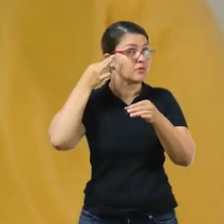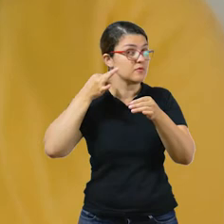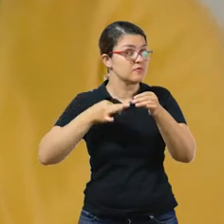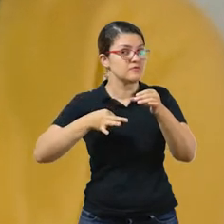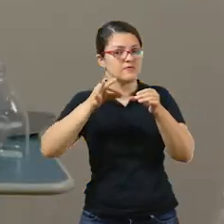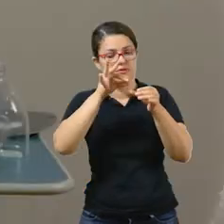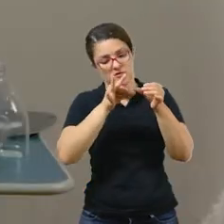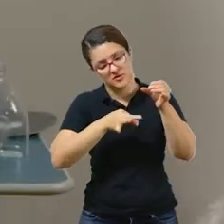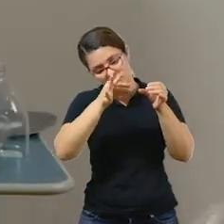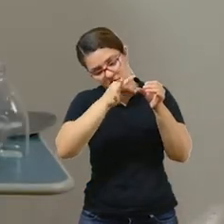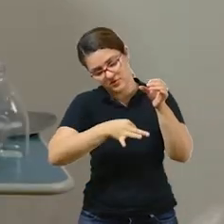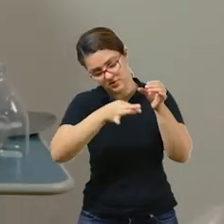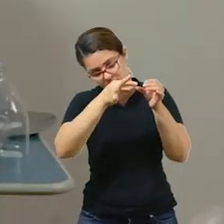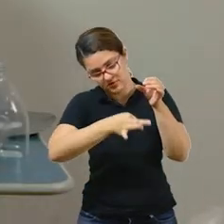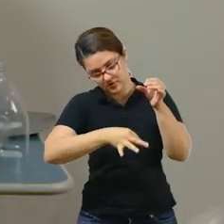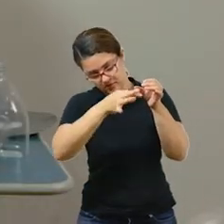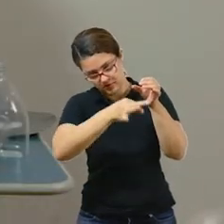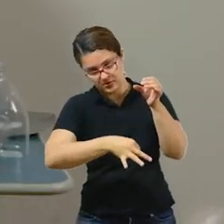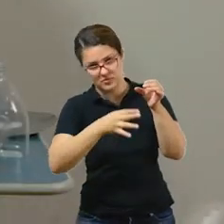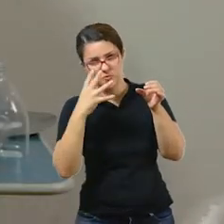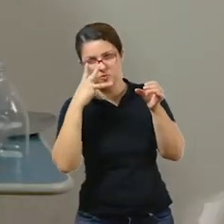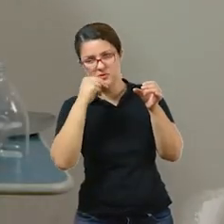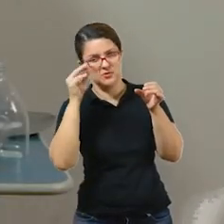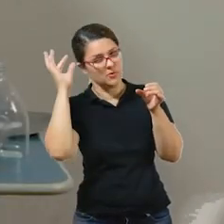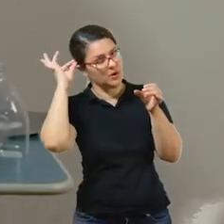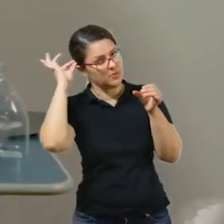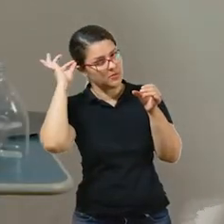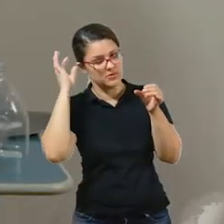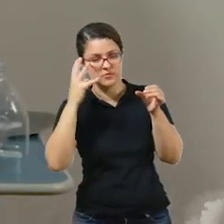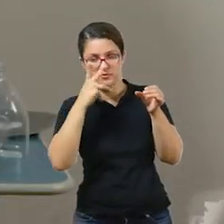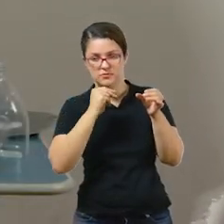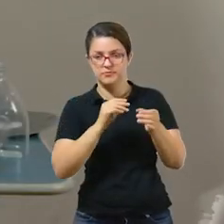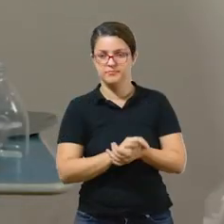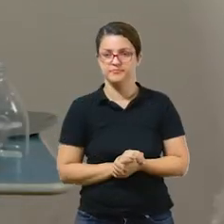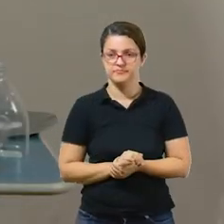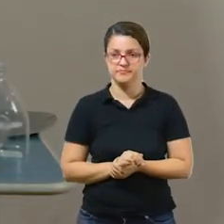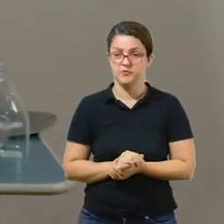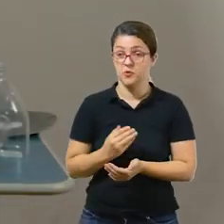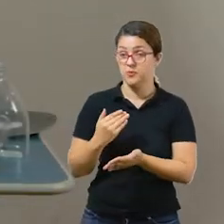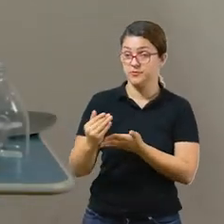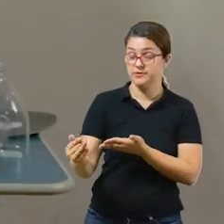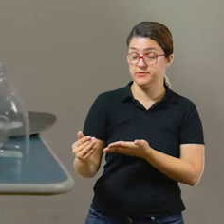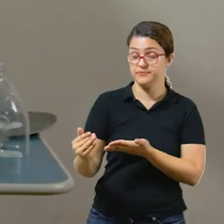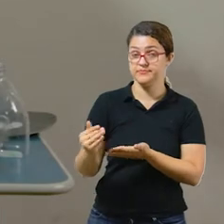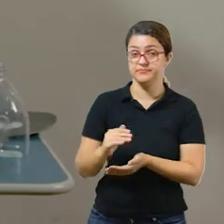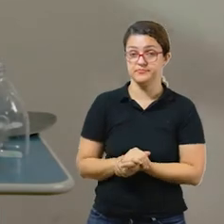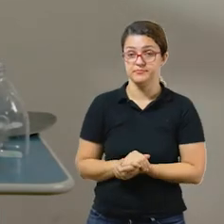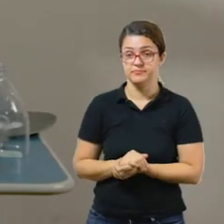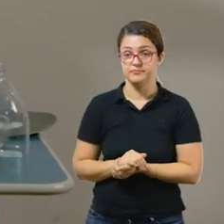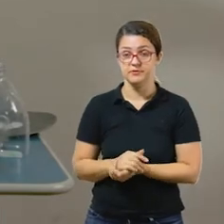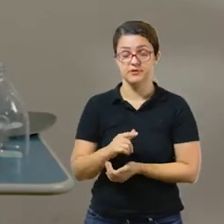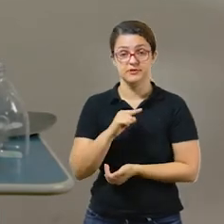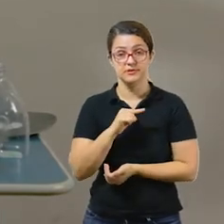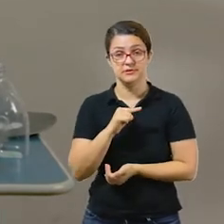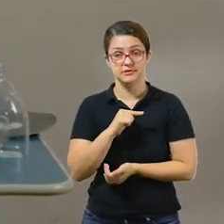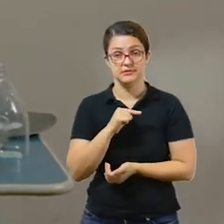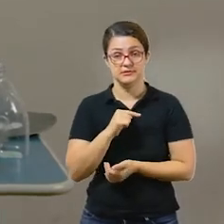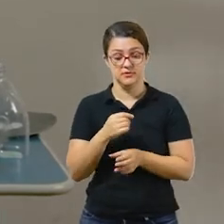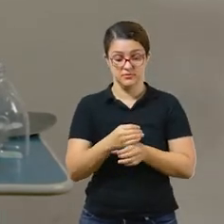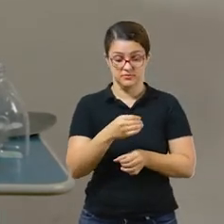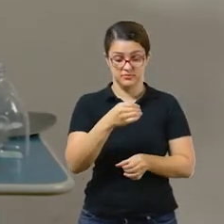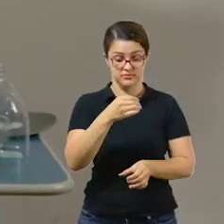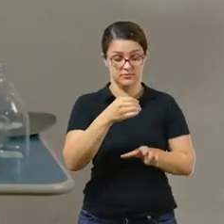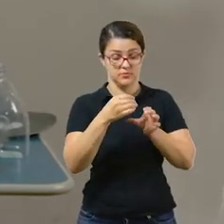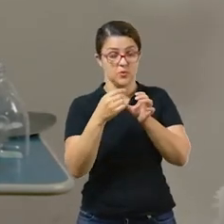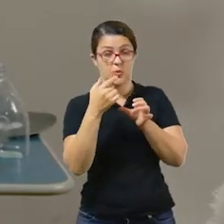transformando seus cabelos, seus lindos cabelos. Aqui eu tenho uma que eu comecei e aí já tem aqui a